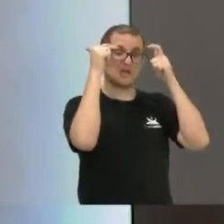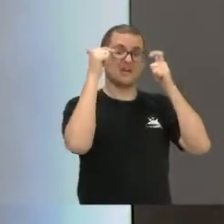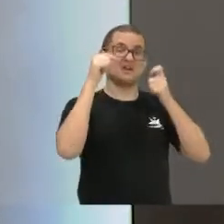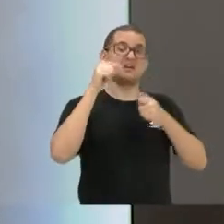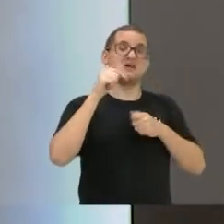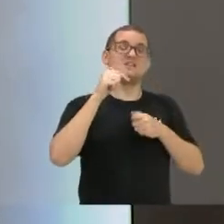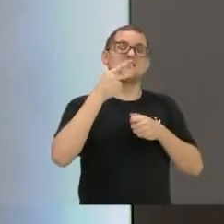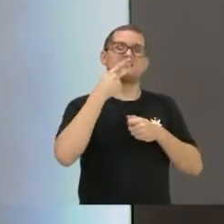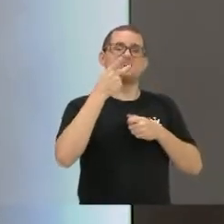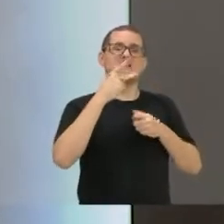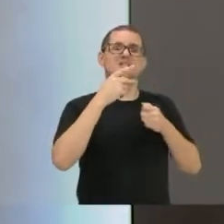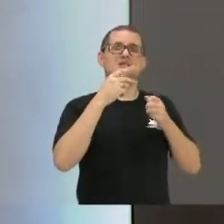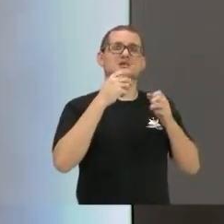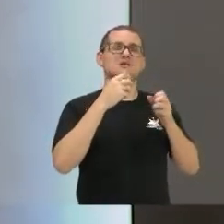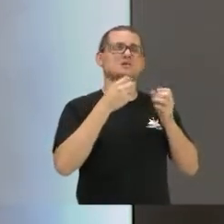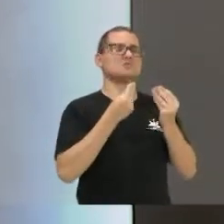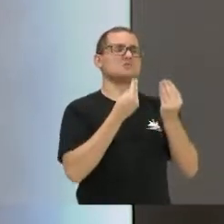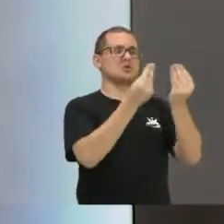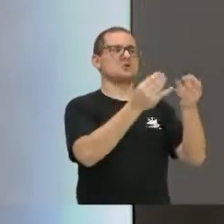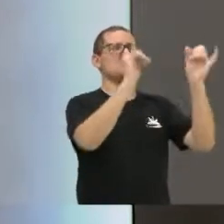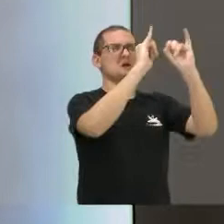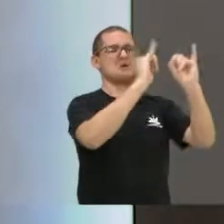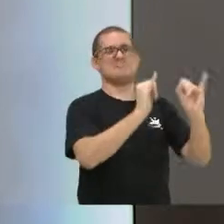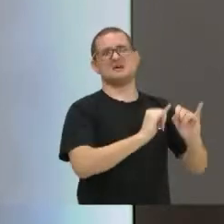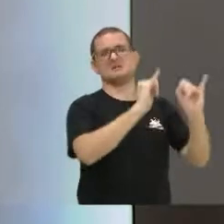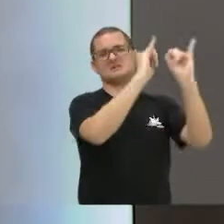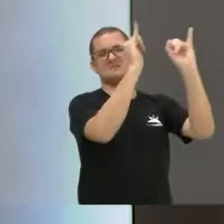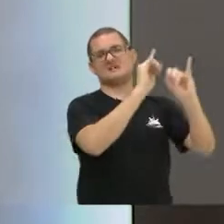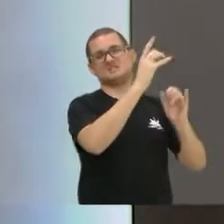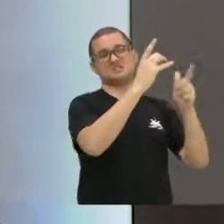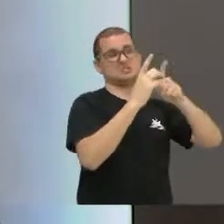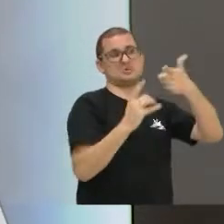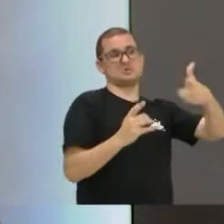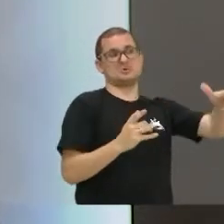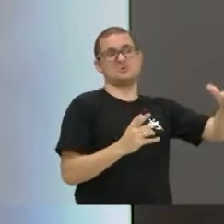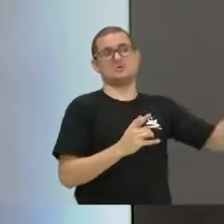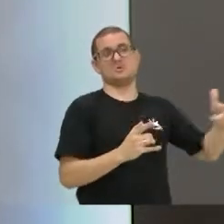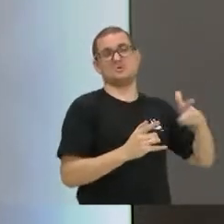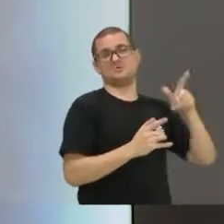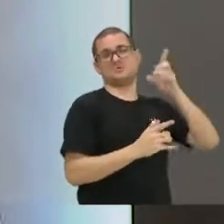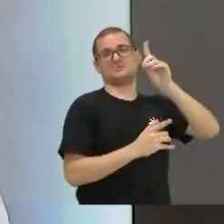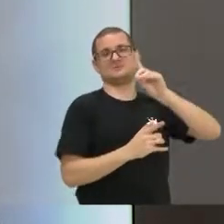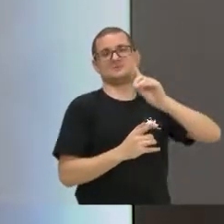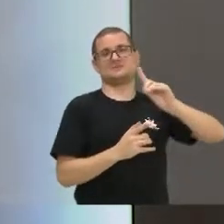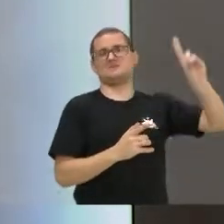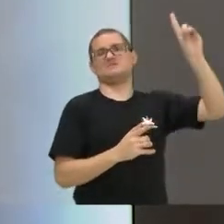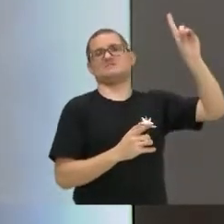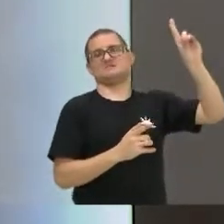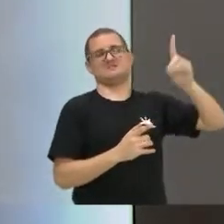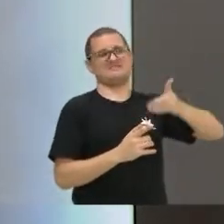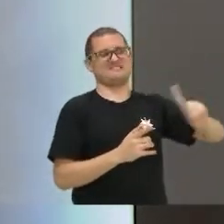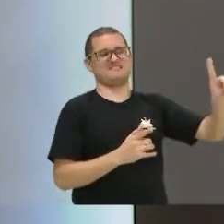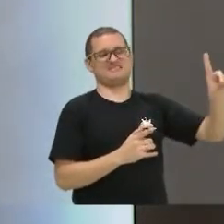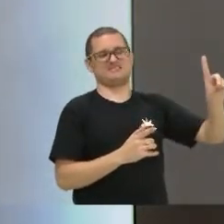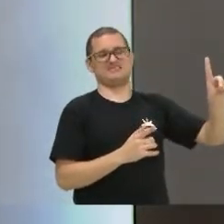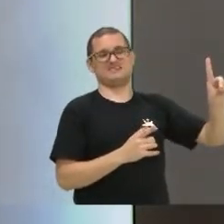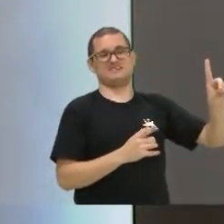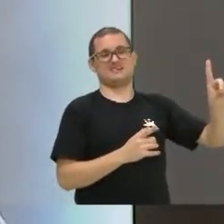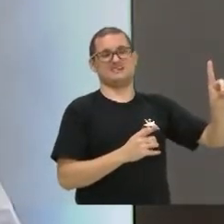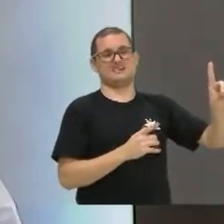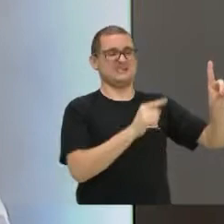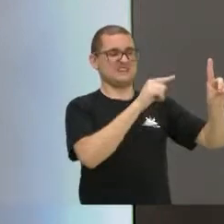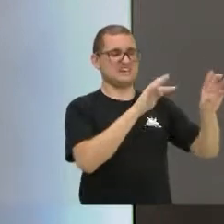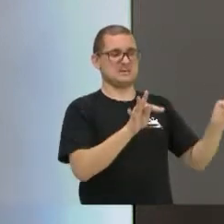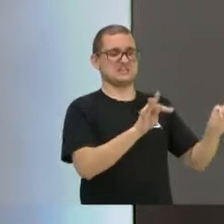gregos no templo de jerusalém e aquilo que foi considerada a pior das profanações que o templo teria